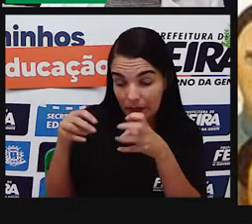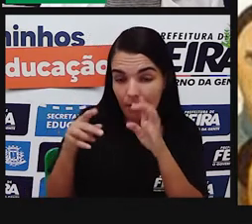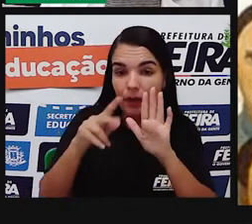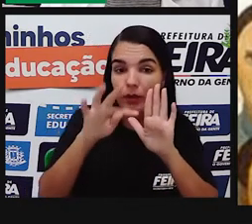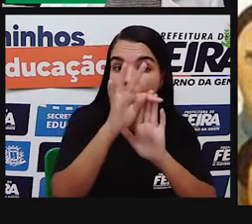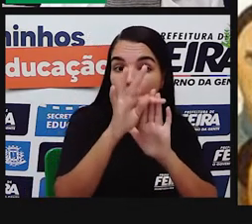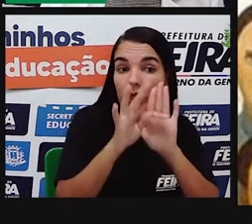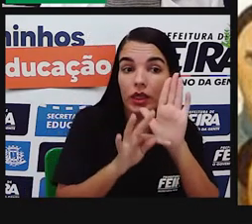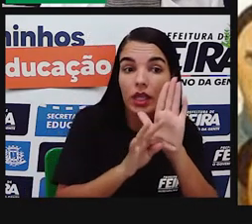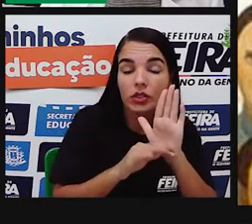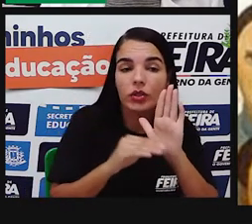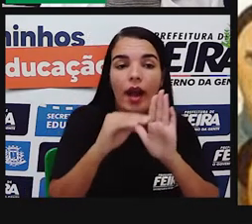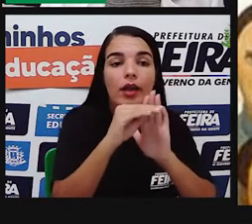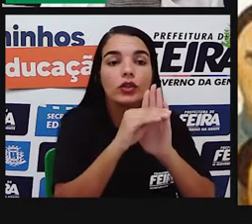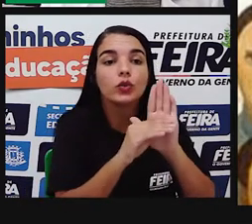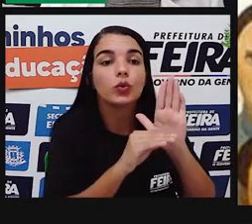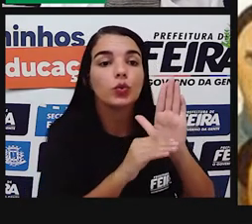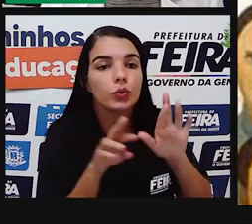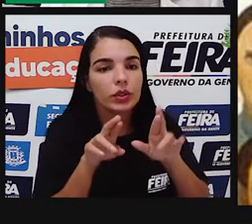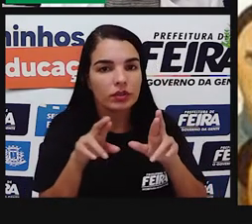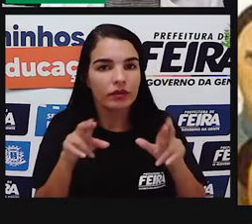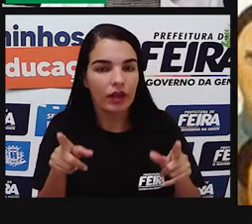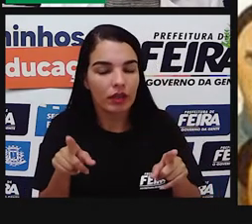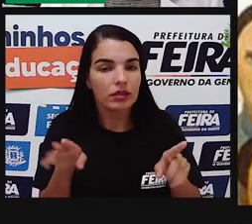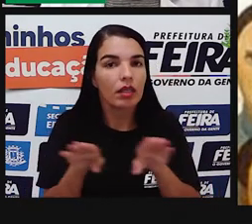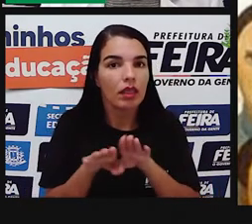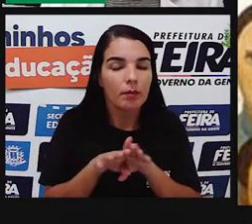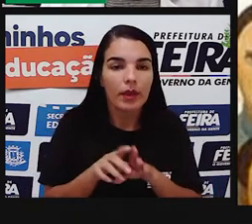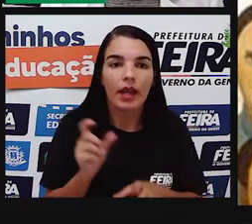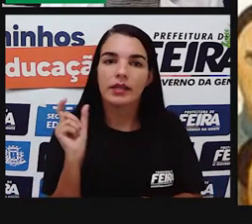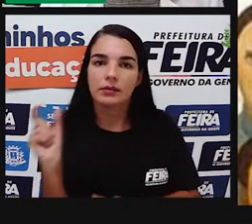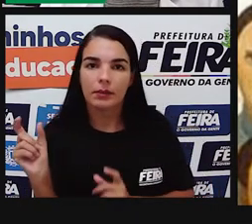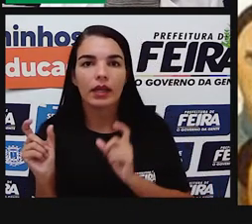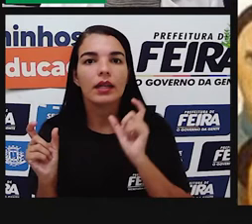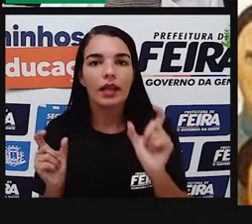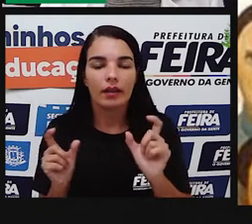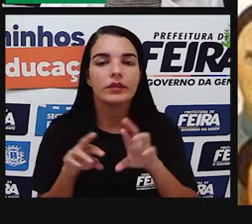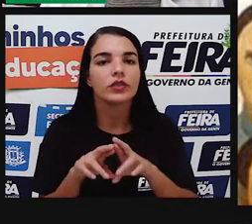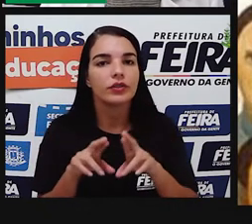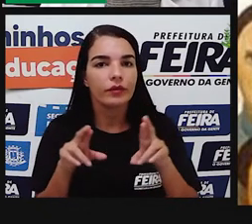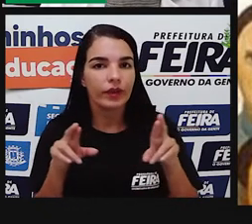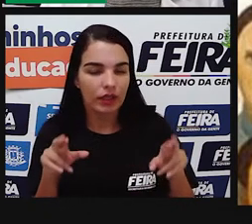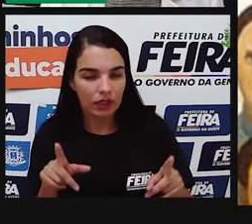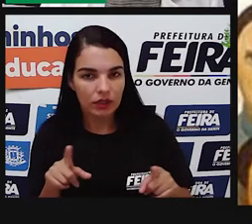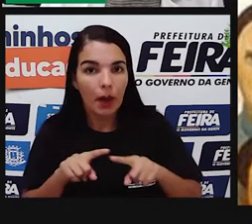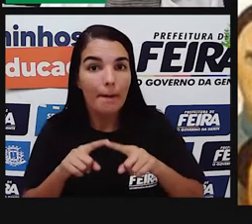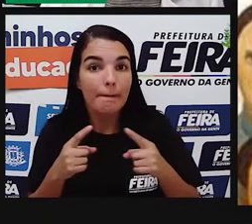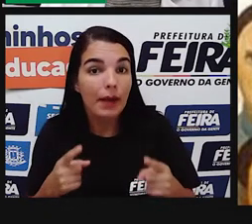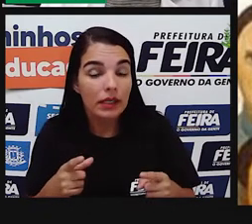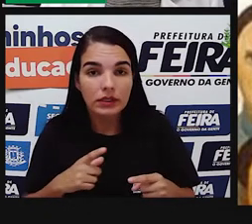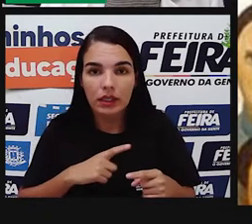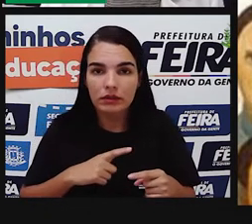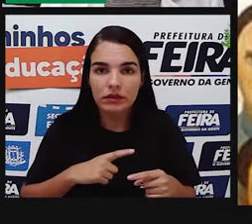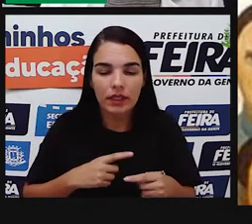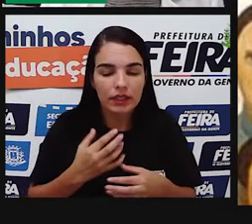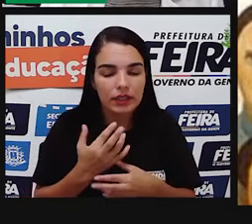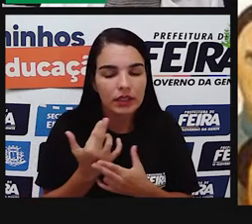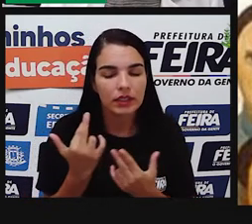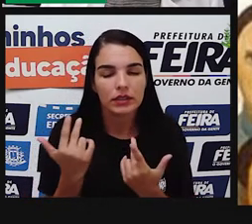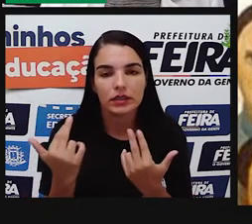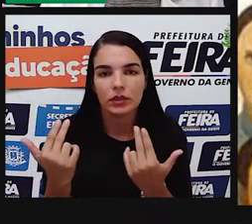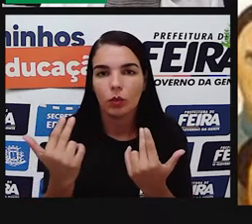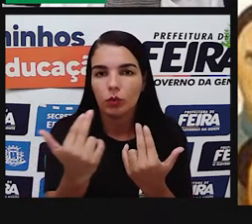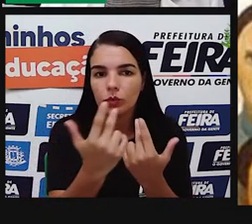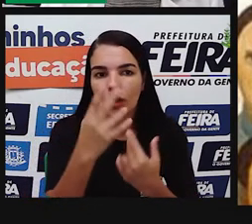diferente, a forma de falar, de escrever também é diferente. O primeiro texto, ele